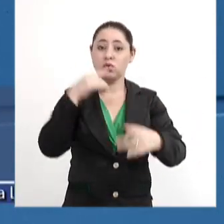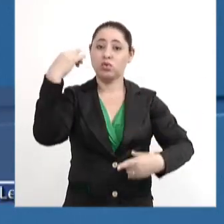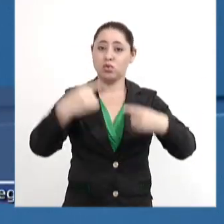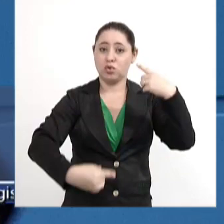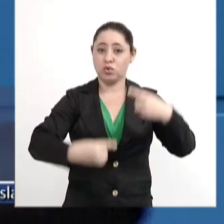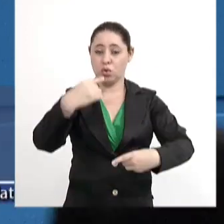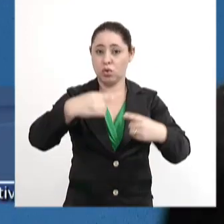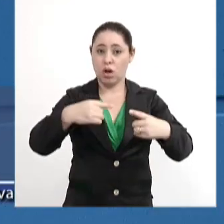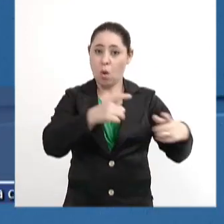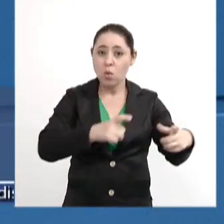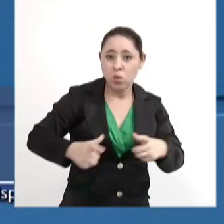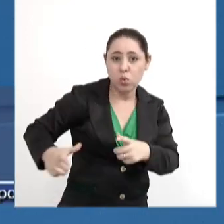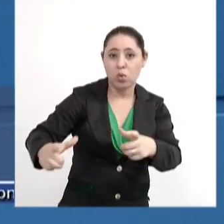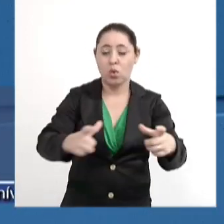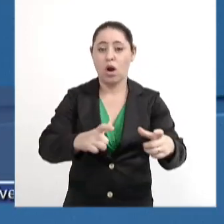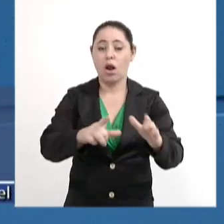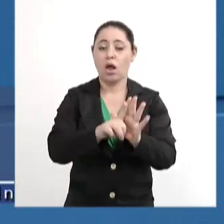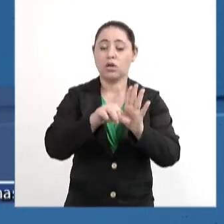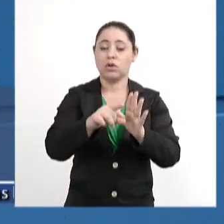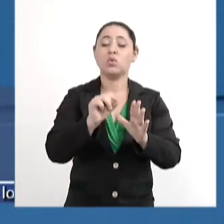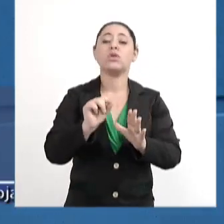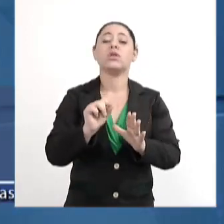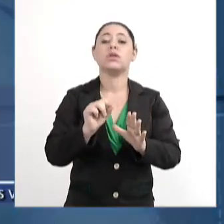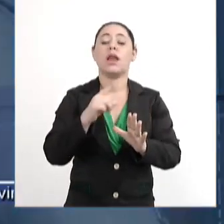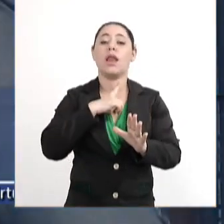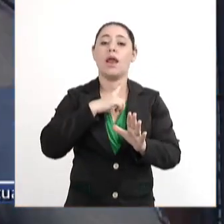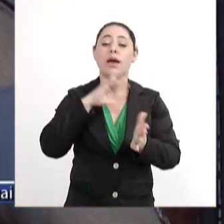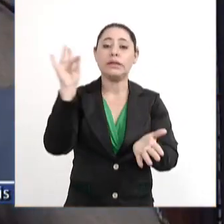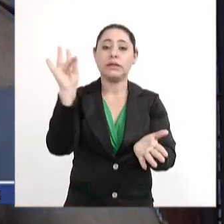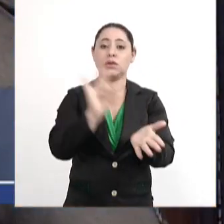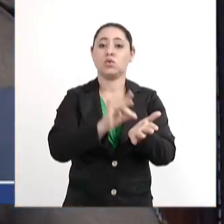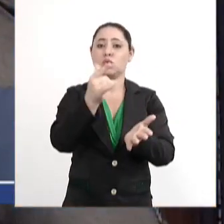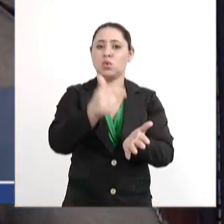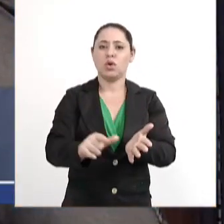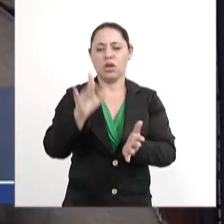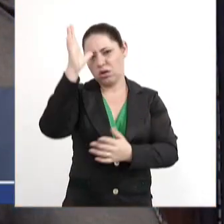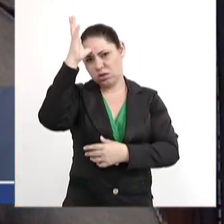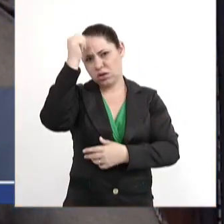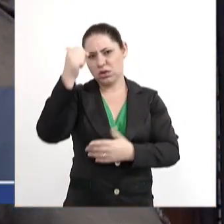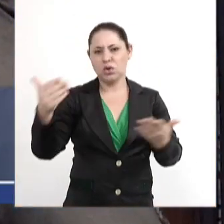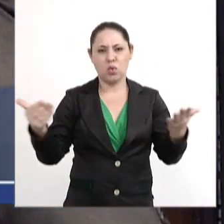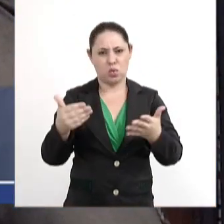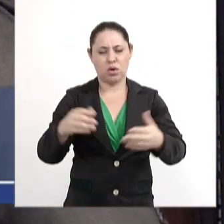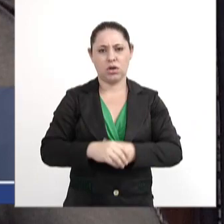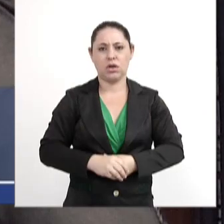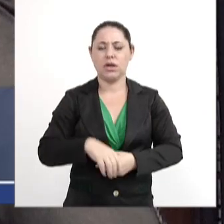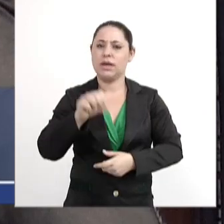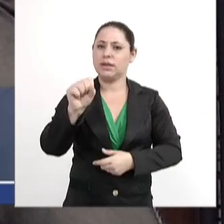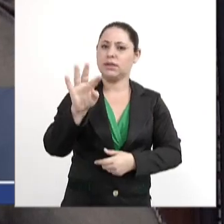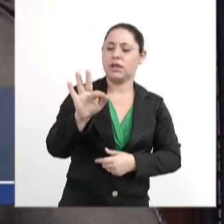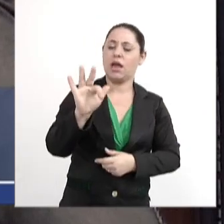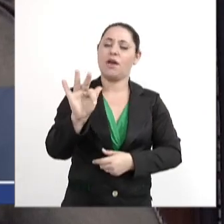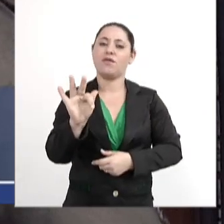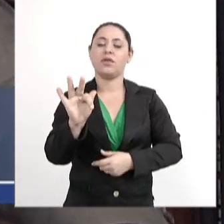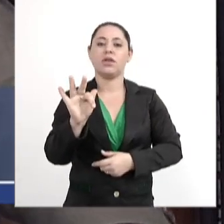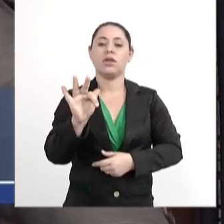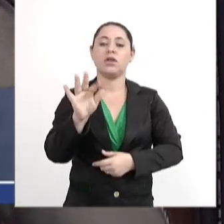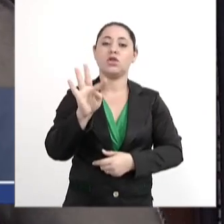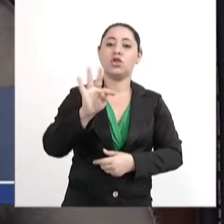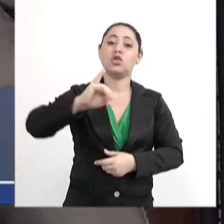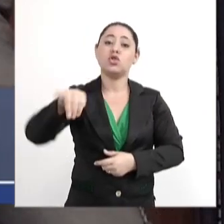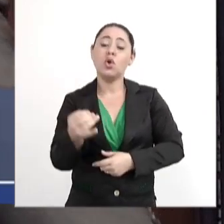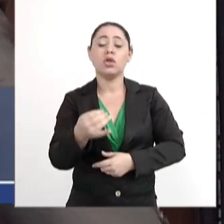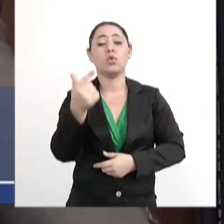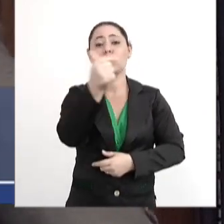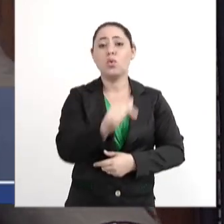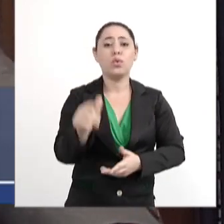um espaço legítimo. Não há nenhum tipo de decisão, dessa vez, do STF, do TJ, de quem